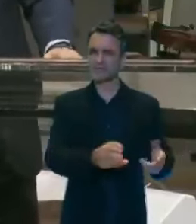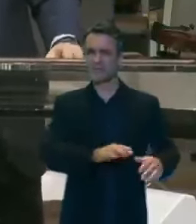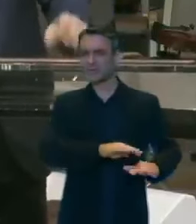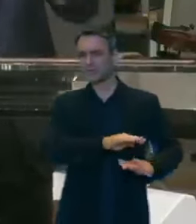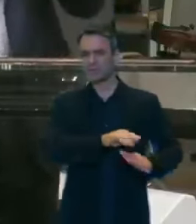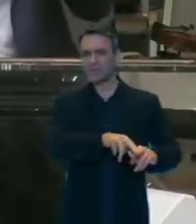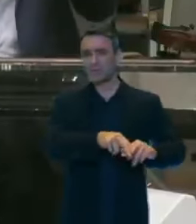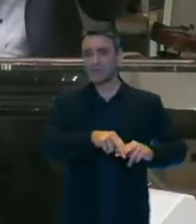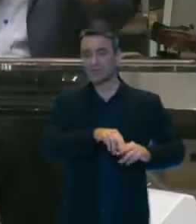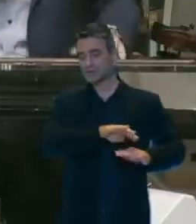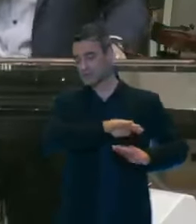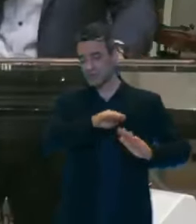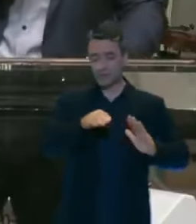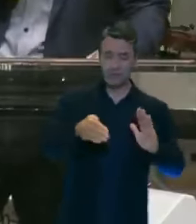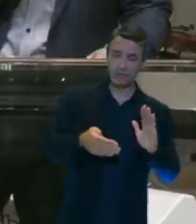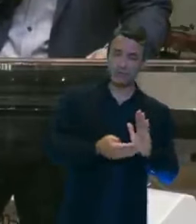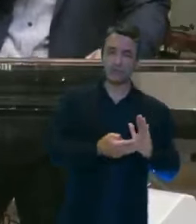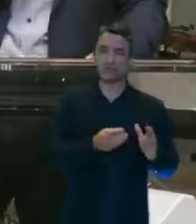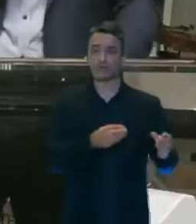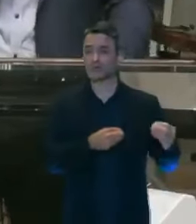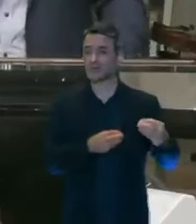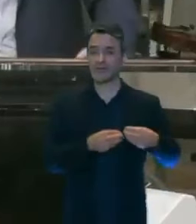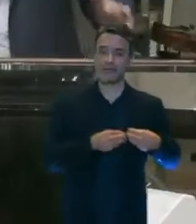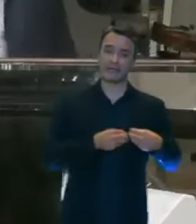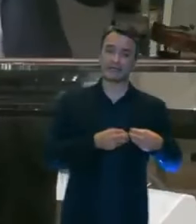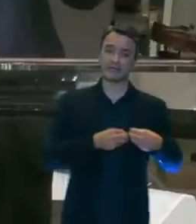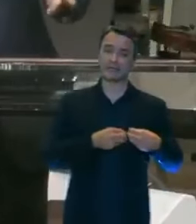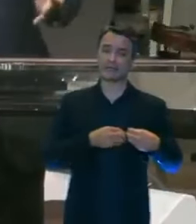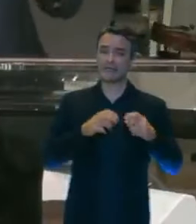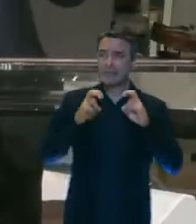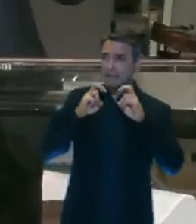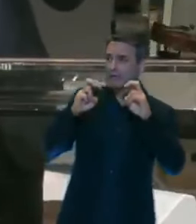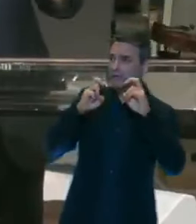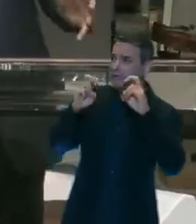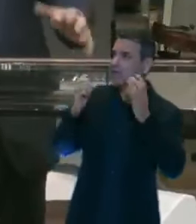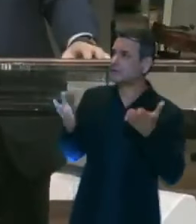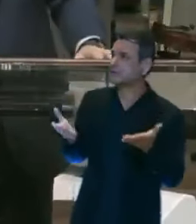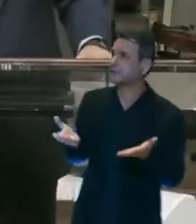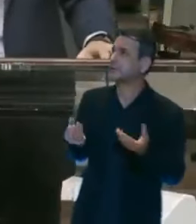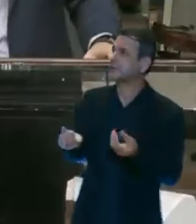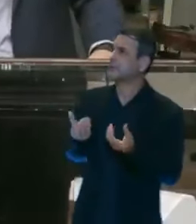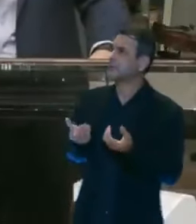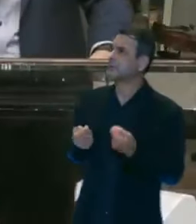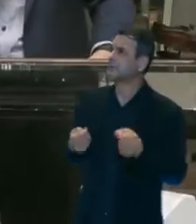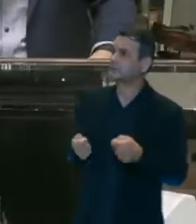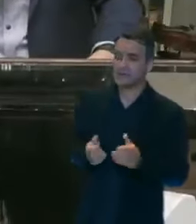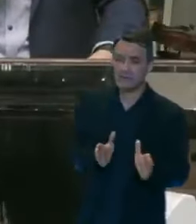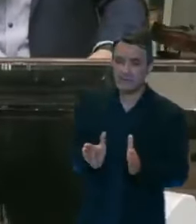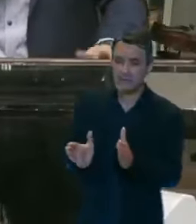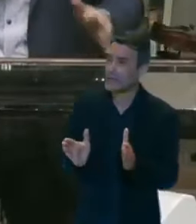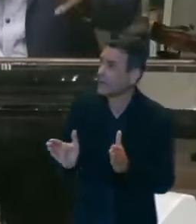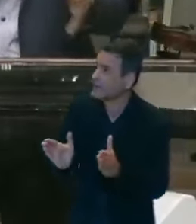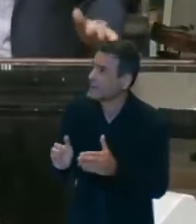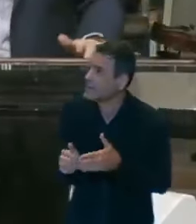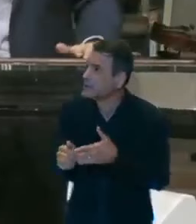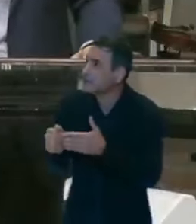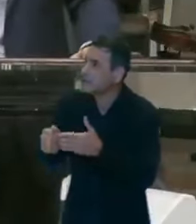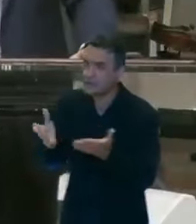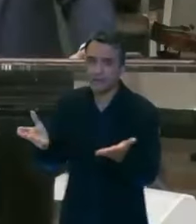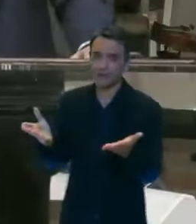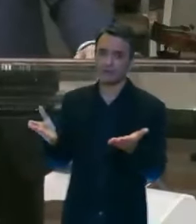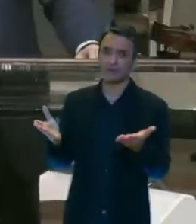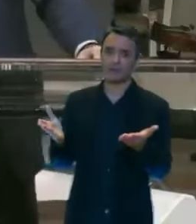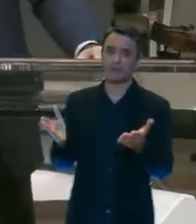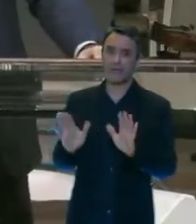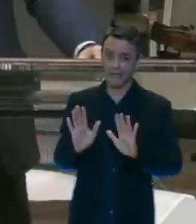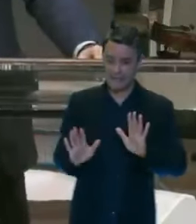pecados. Uma voz clama no deserto: preparem um caminho para o Senhor. No ermo façam